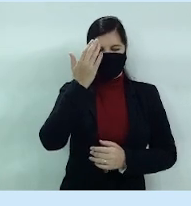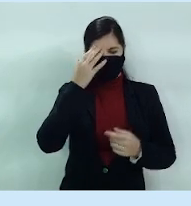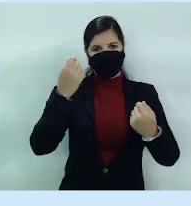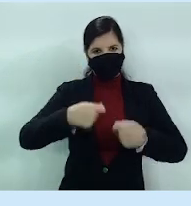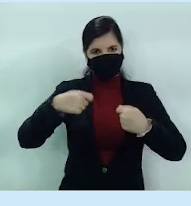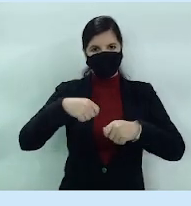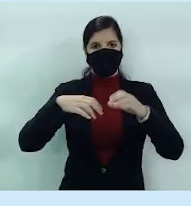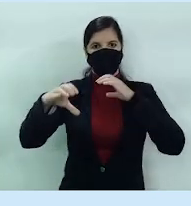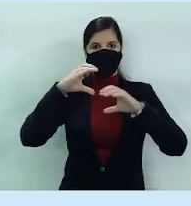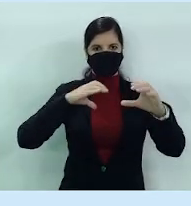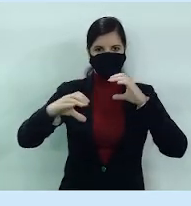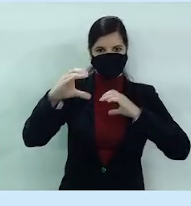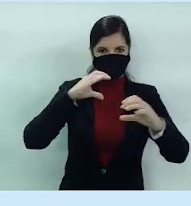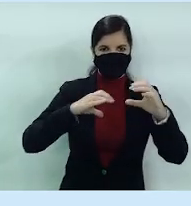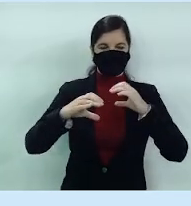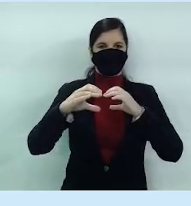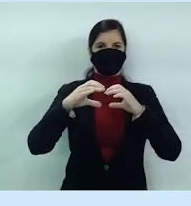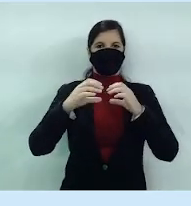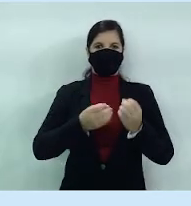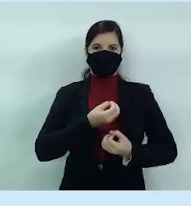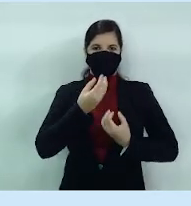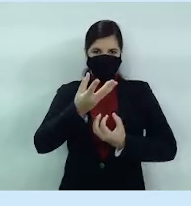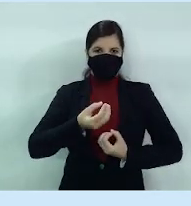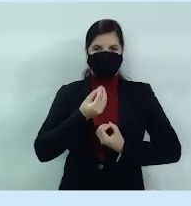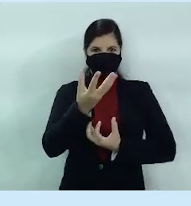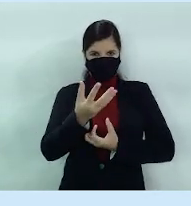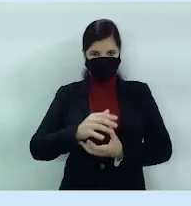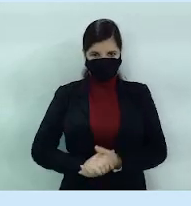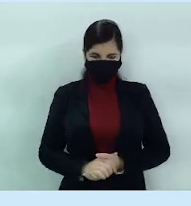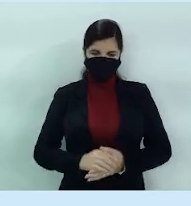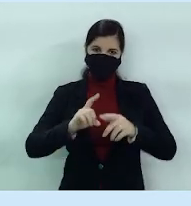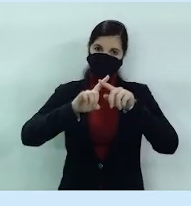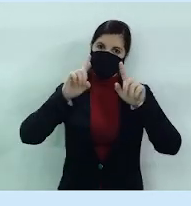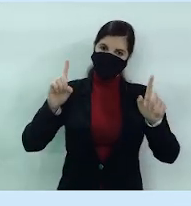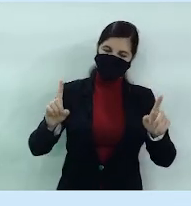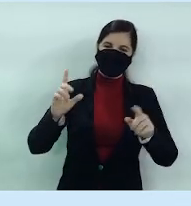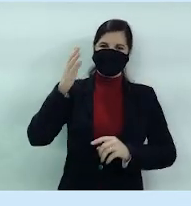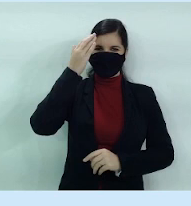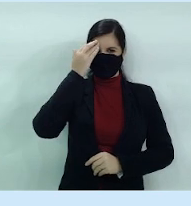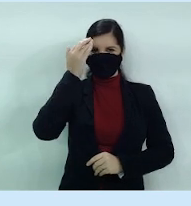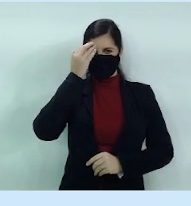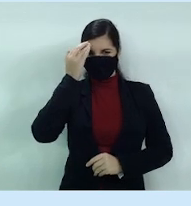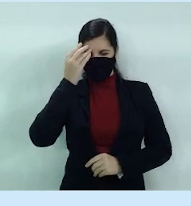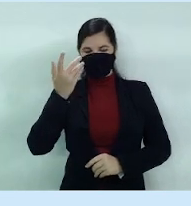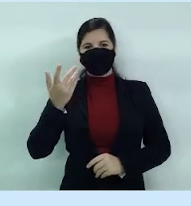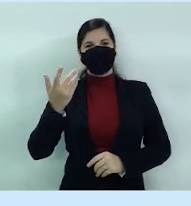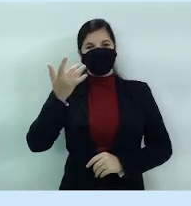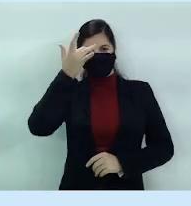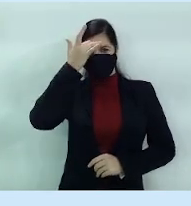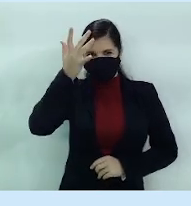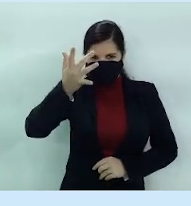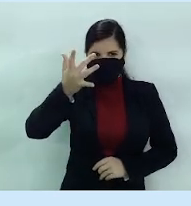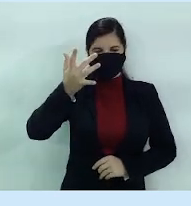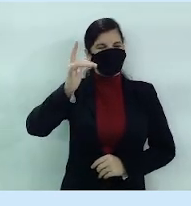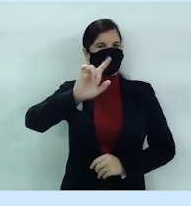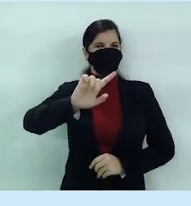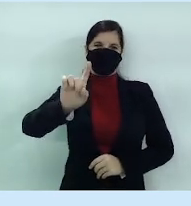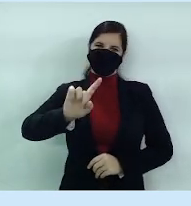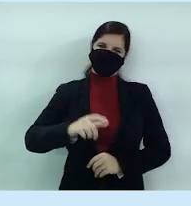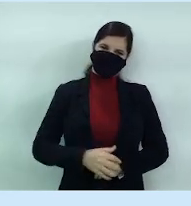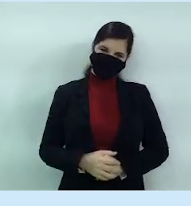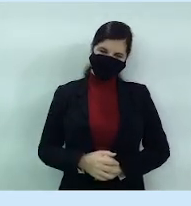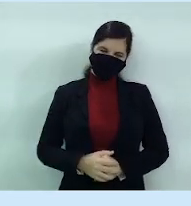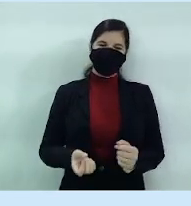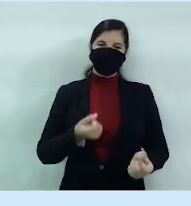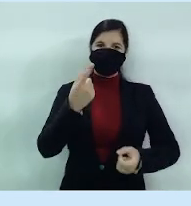se comunicar, de se expressar. Entretanto, a gente sabe que não é uma tarefa tão fácil. Muitas